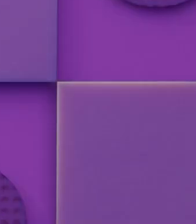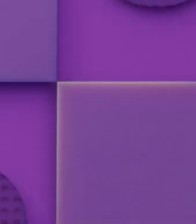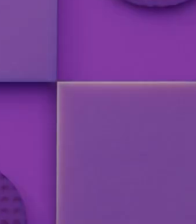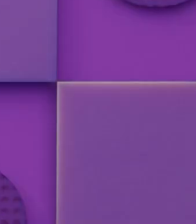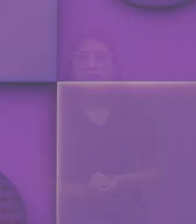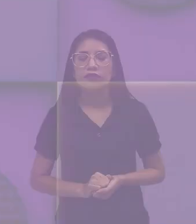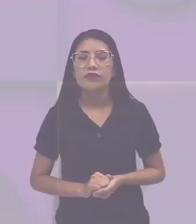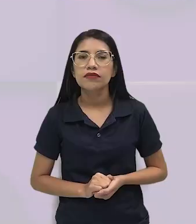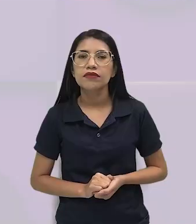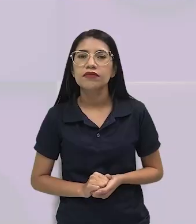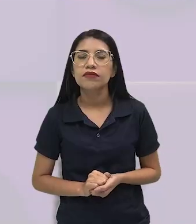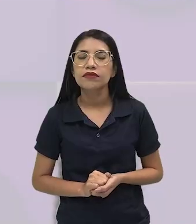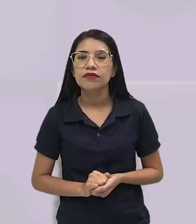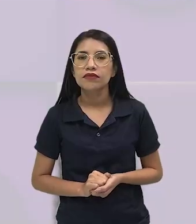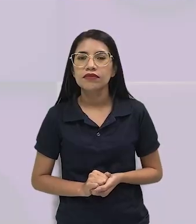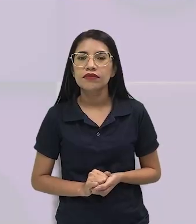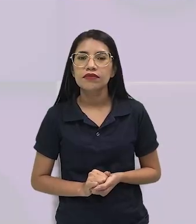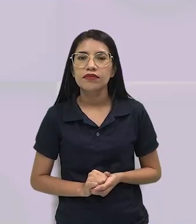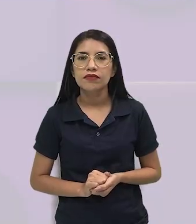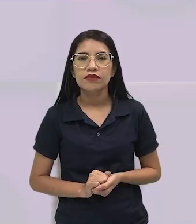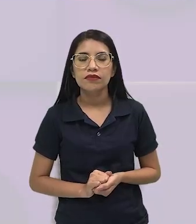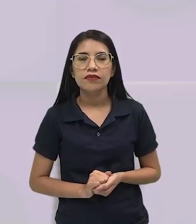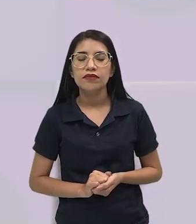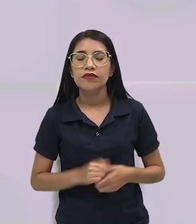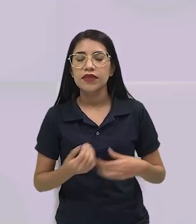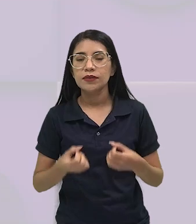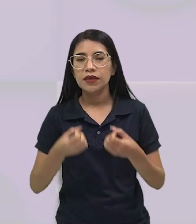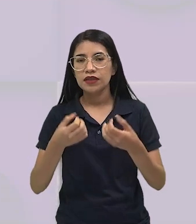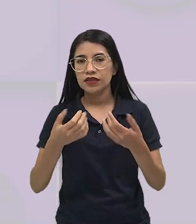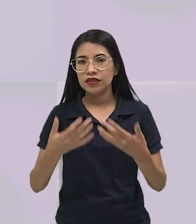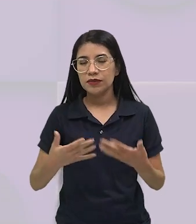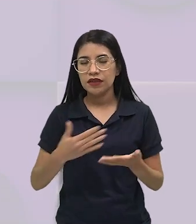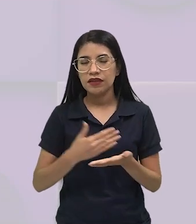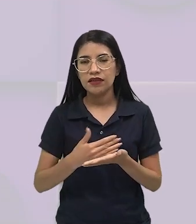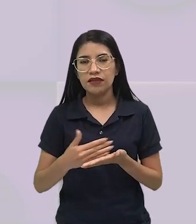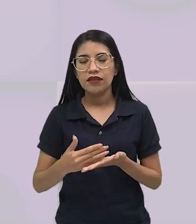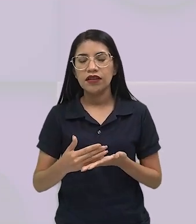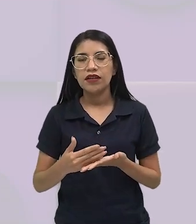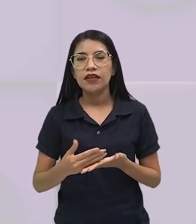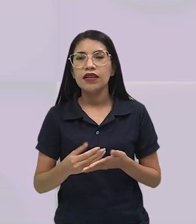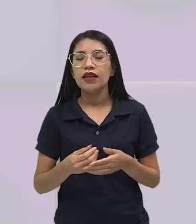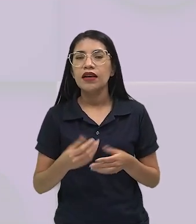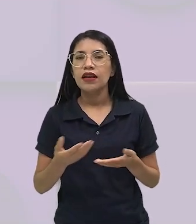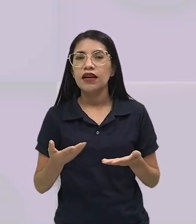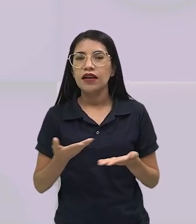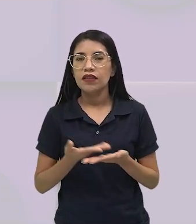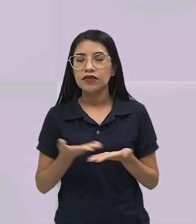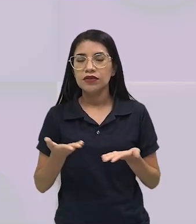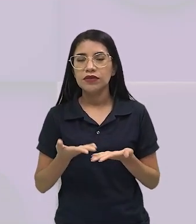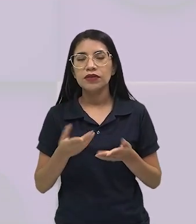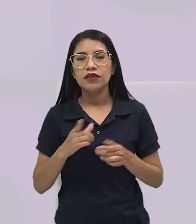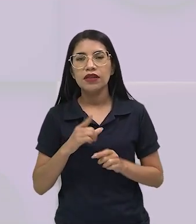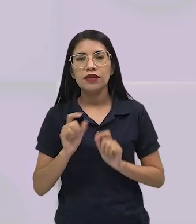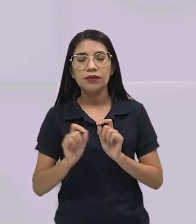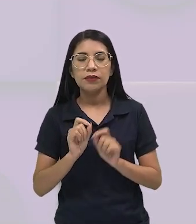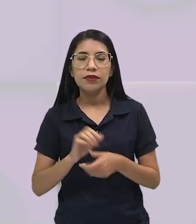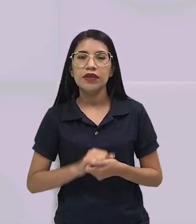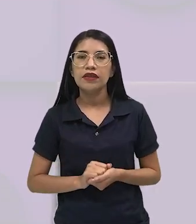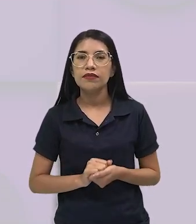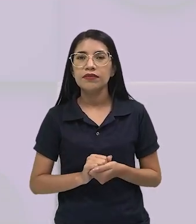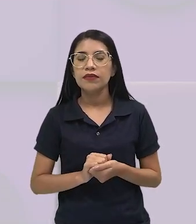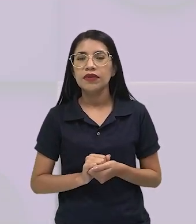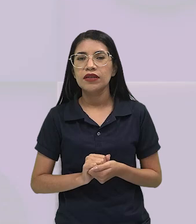Para darmos início, certo, a esse nosso encontro, nós temos a questão do tratamento